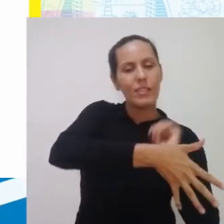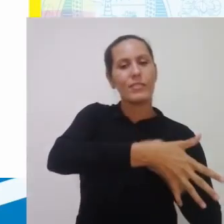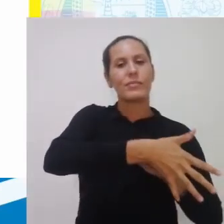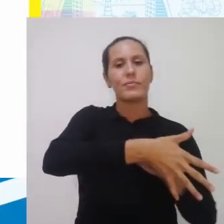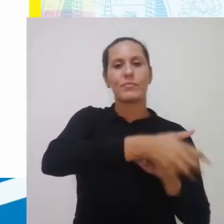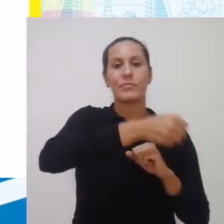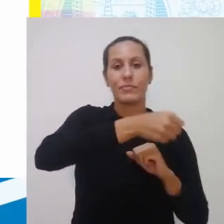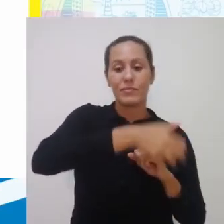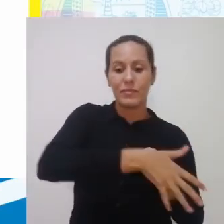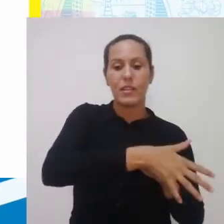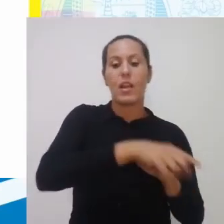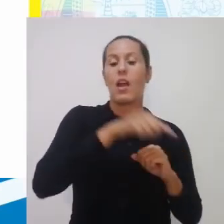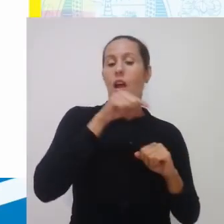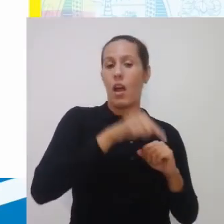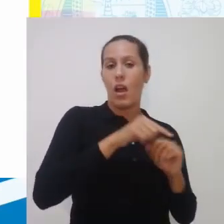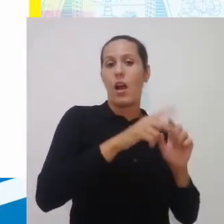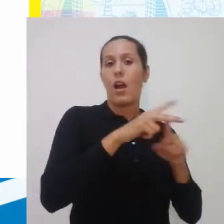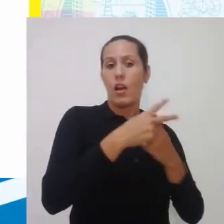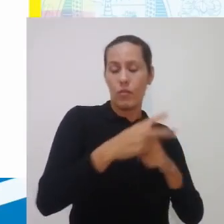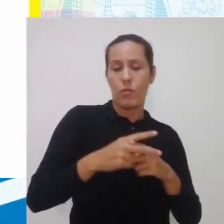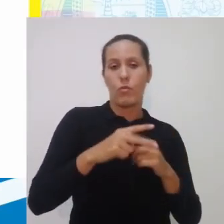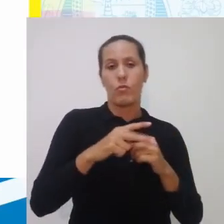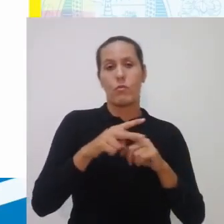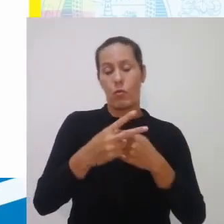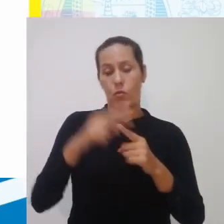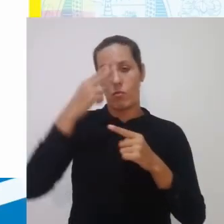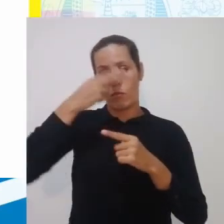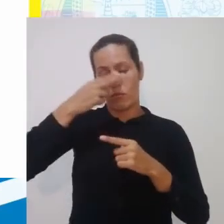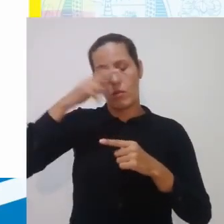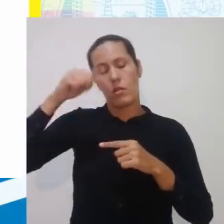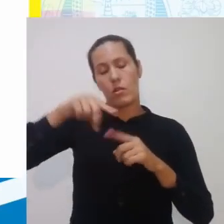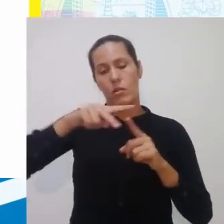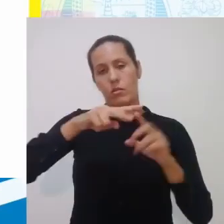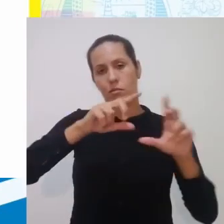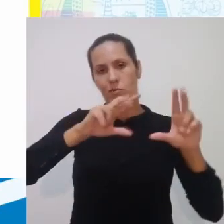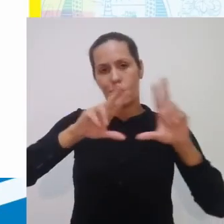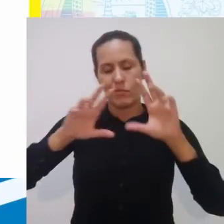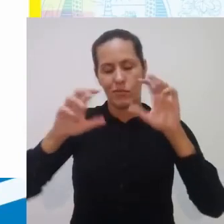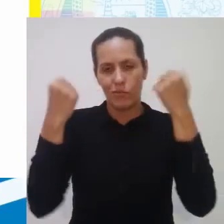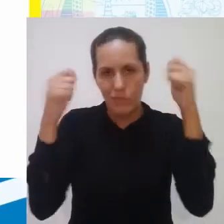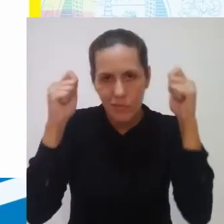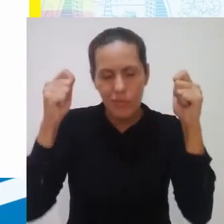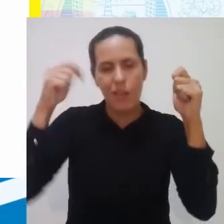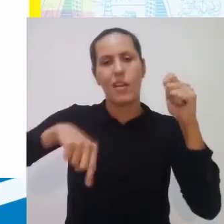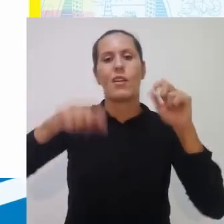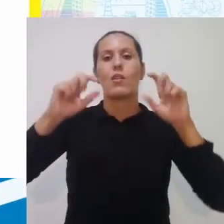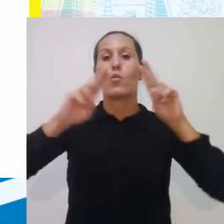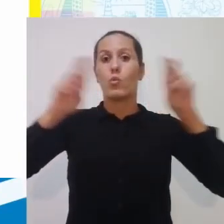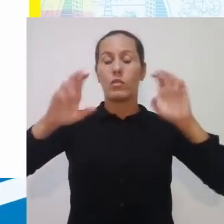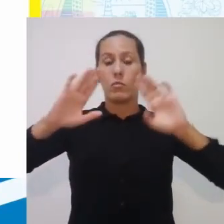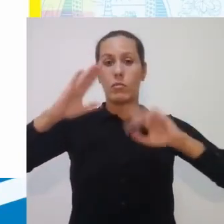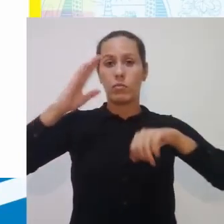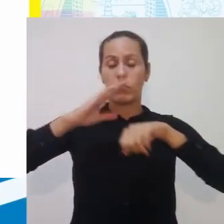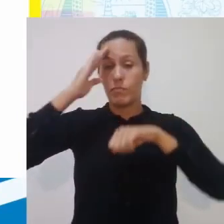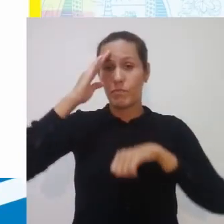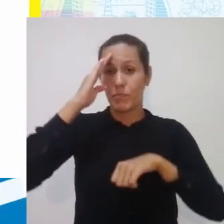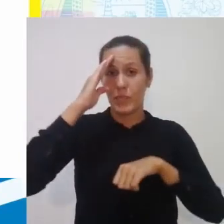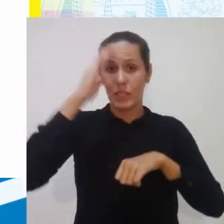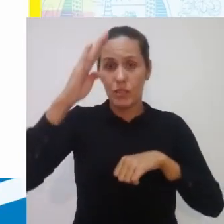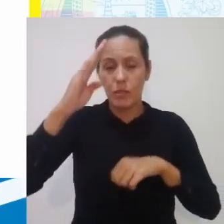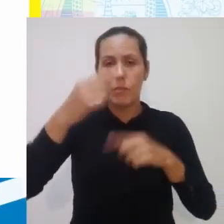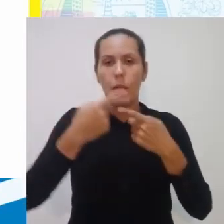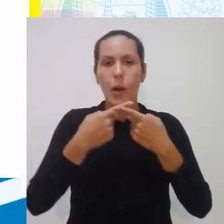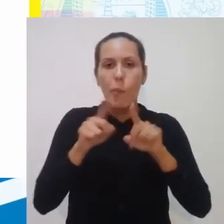Ou seja, a Reforma é o tema central, mas todos os outros tópicos que estão em maiúsculos e